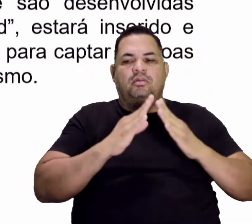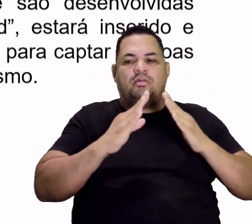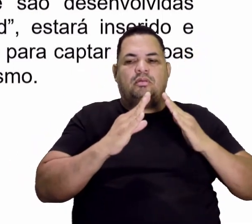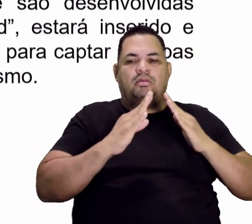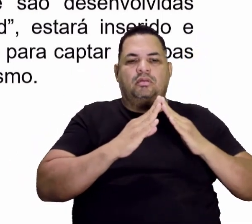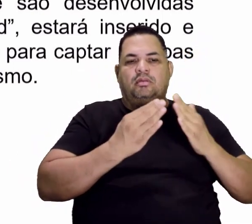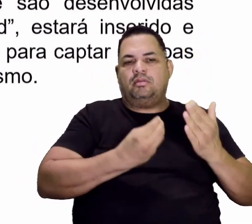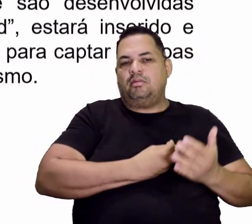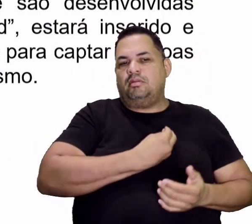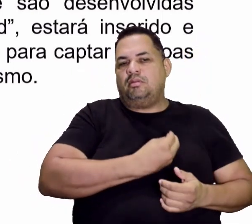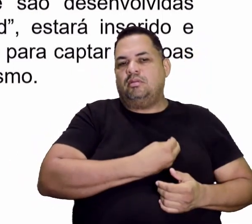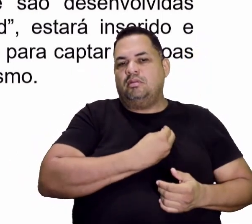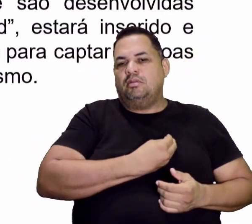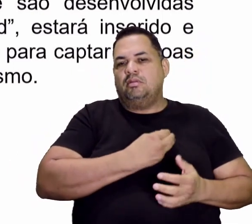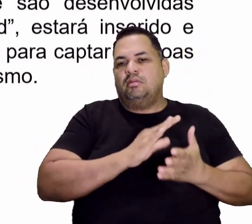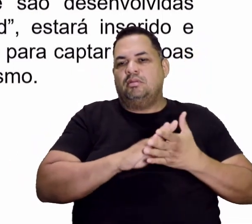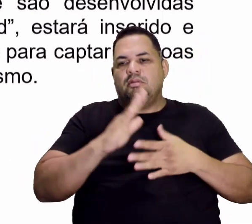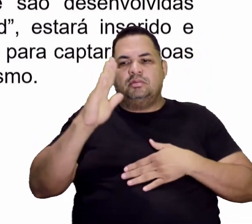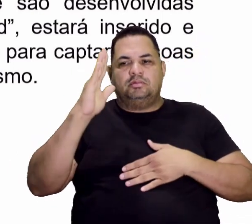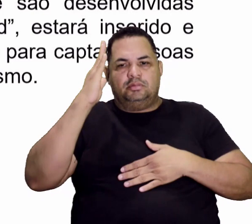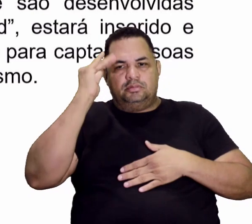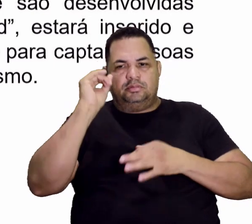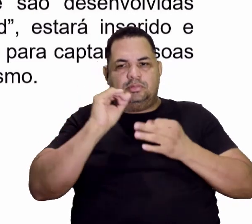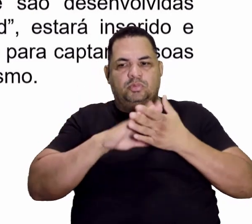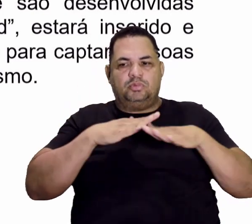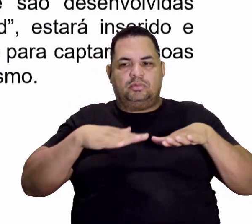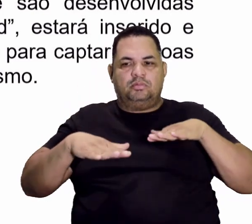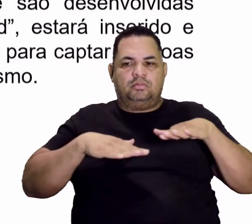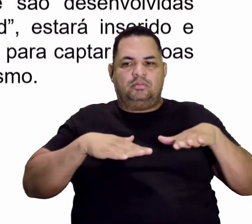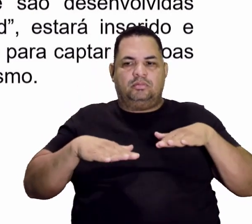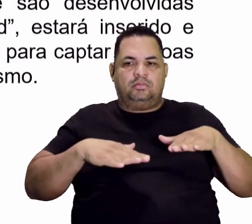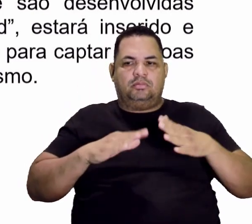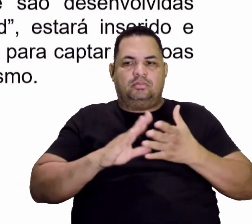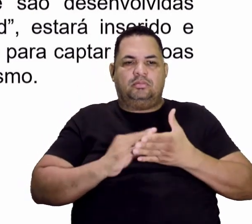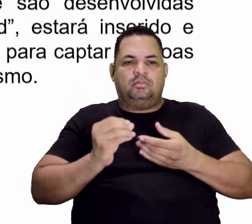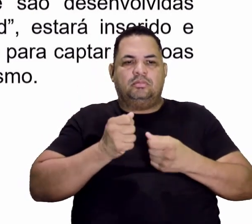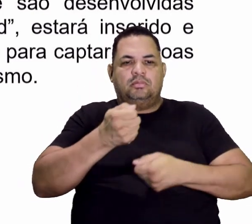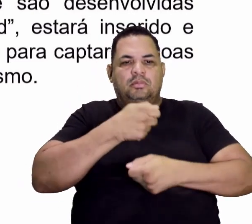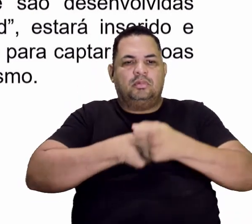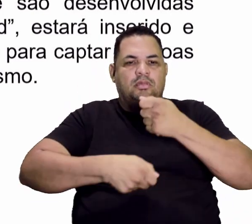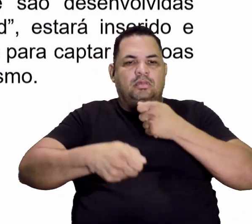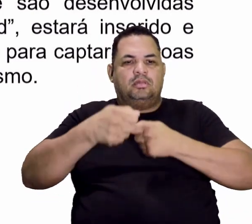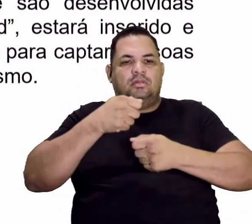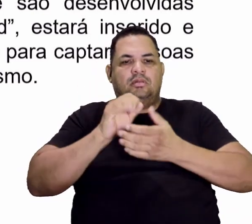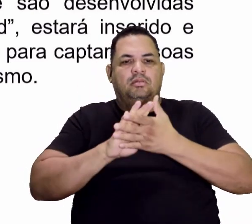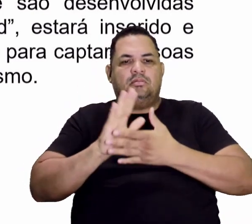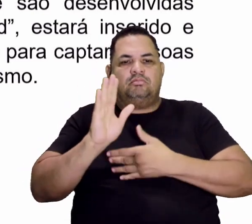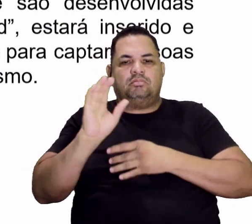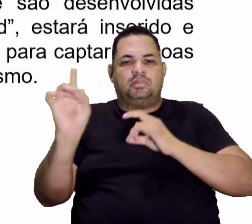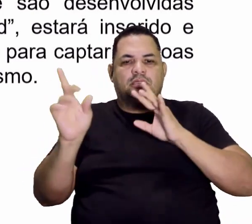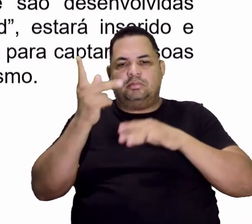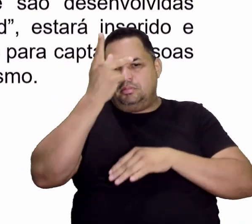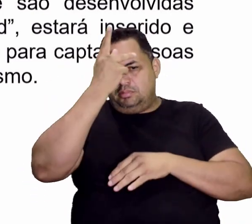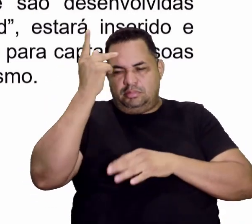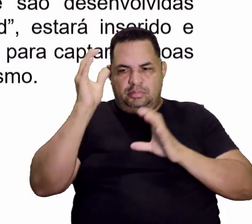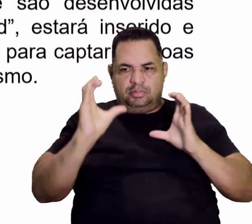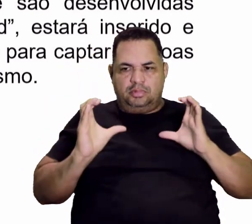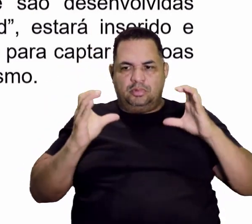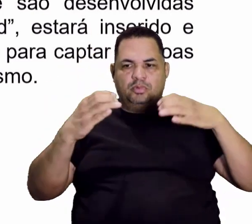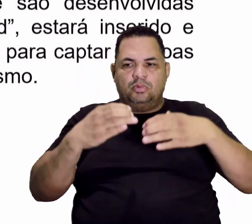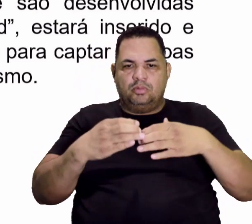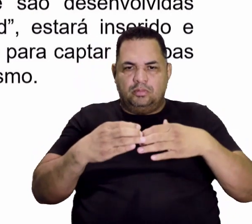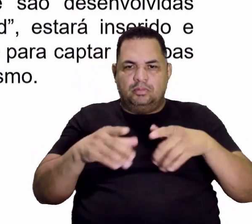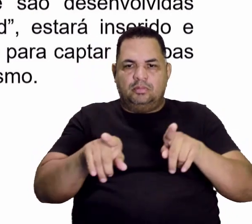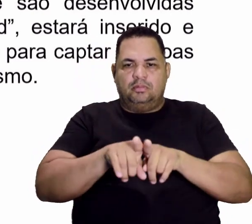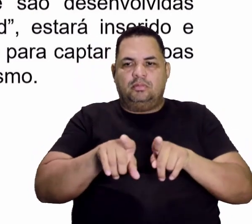da região terem noção do que estão movimentando, né, no âmbito da economia individual e